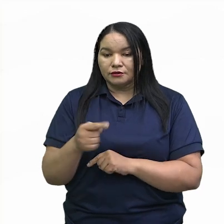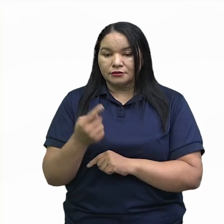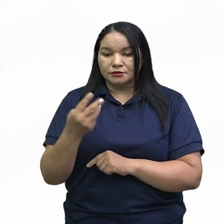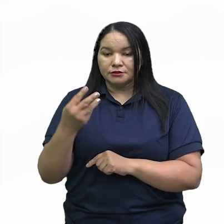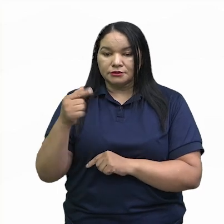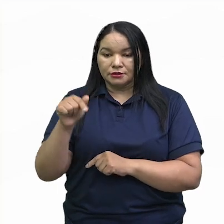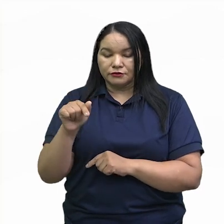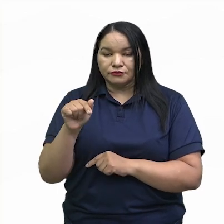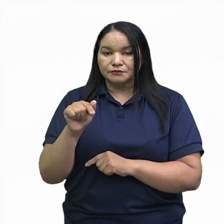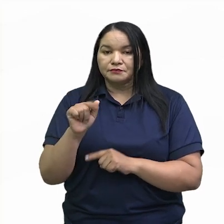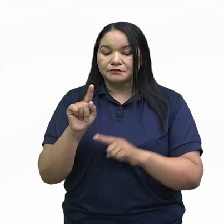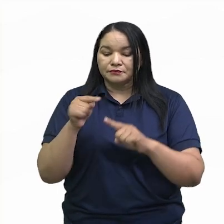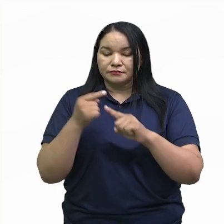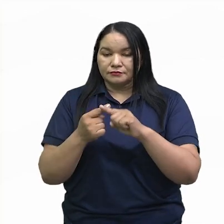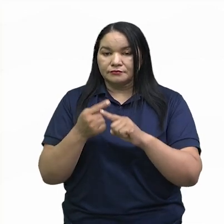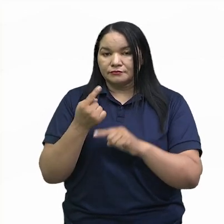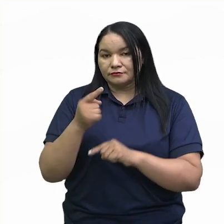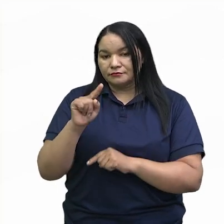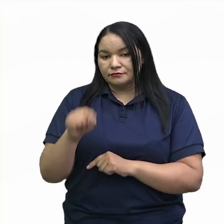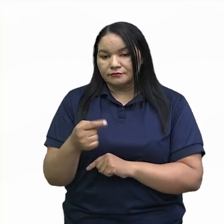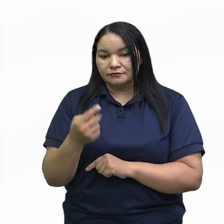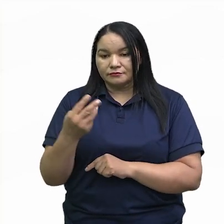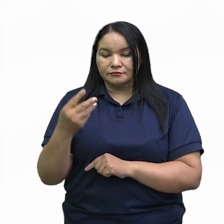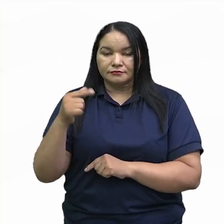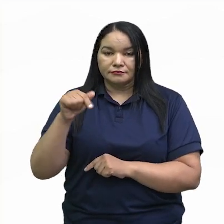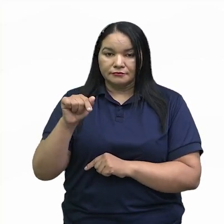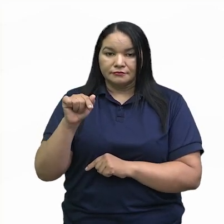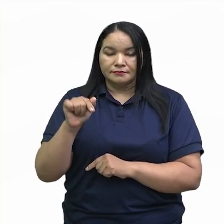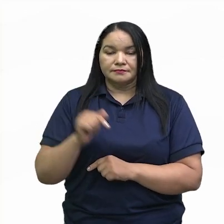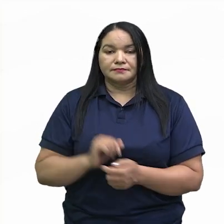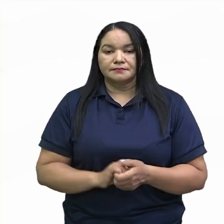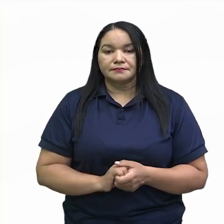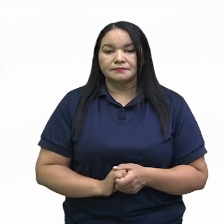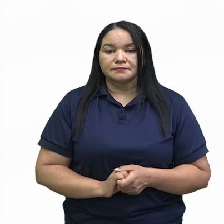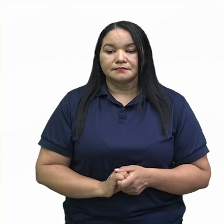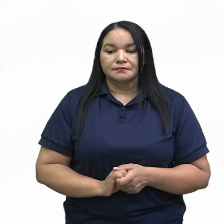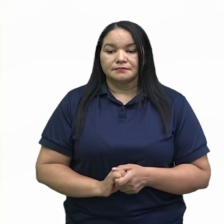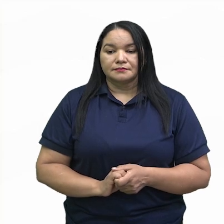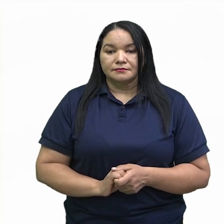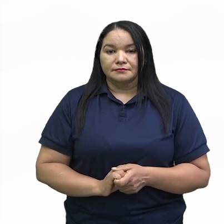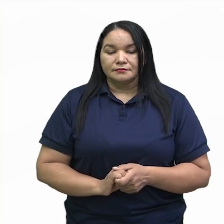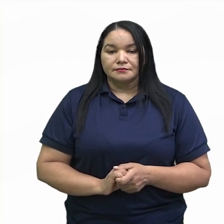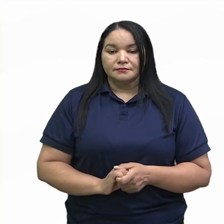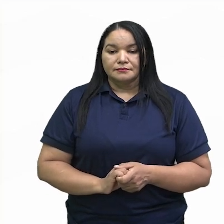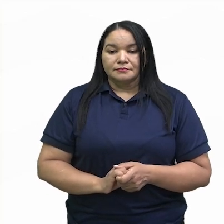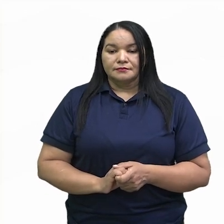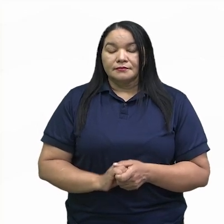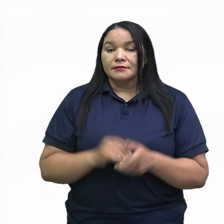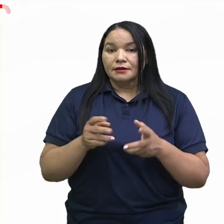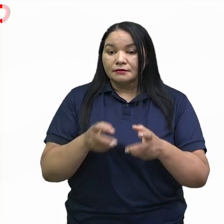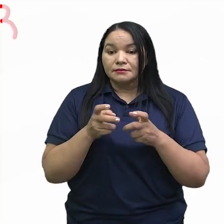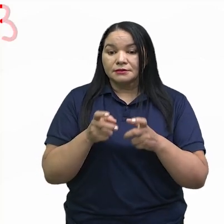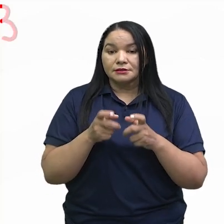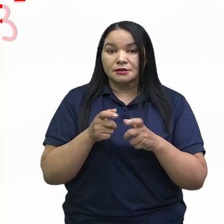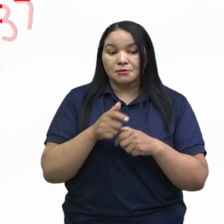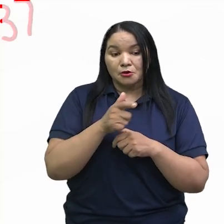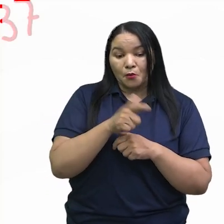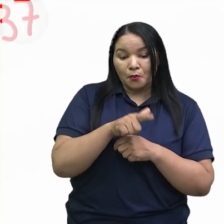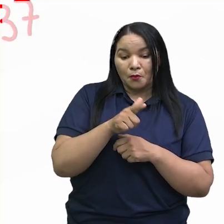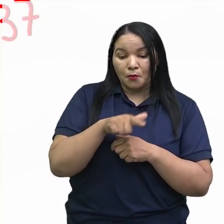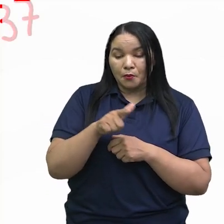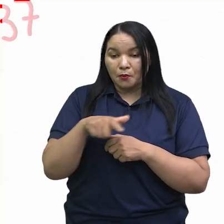vezes 1,37 vezes 1,37, tá? Então, repare que eu